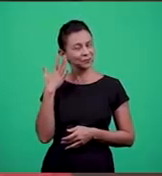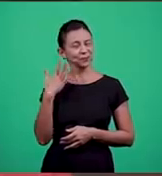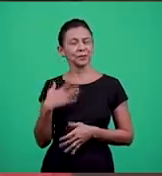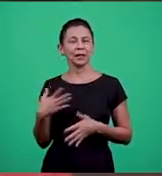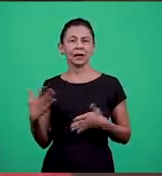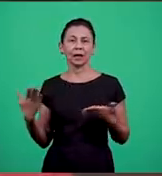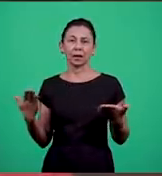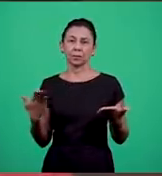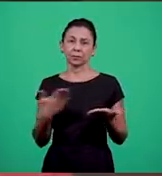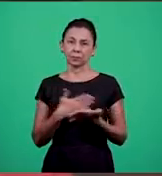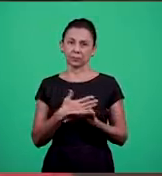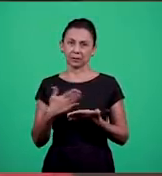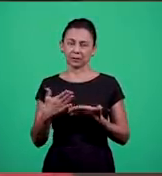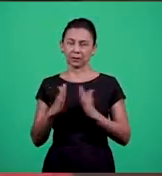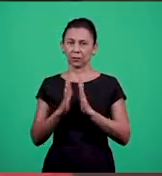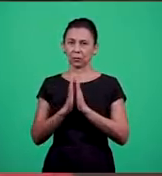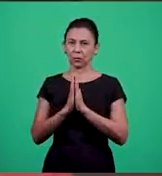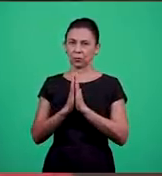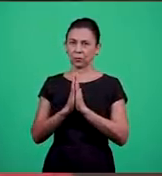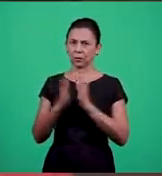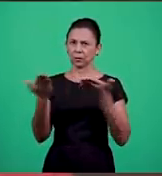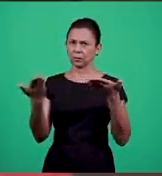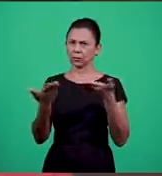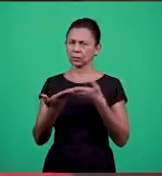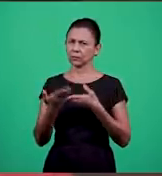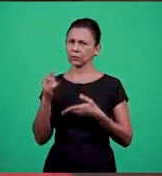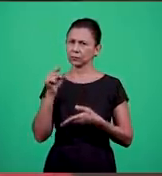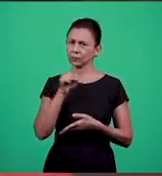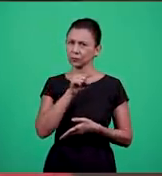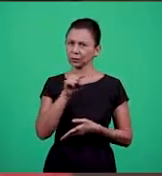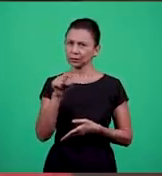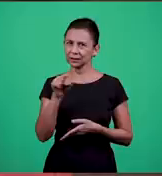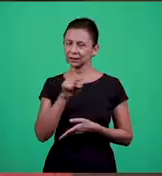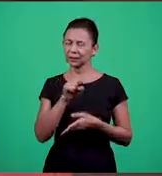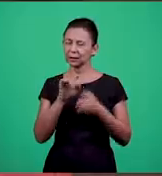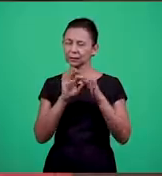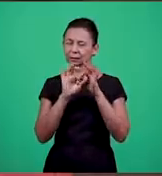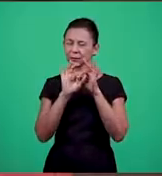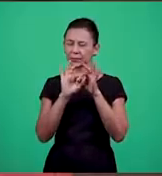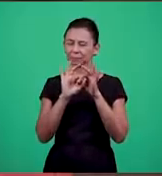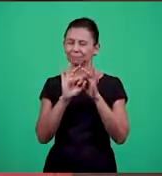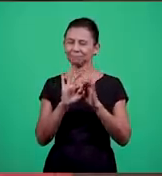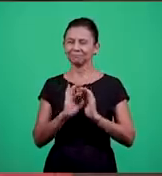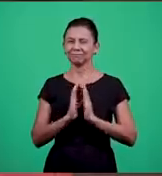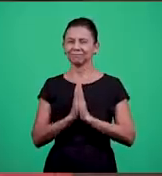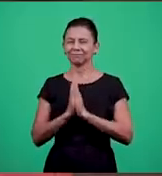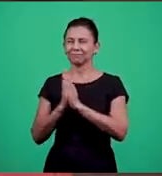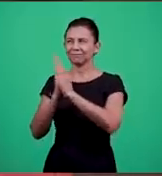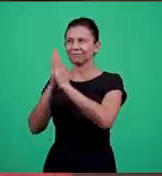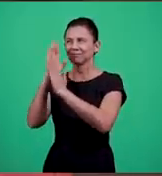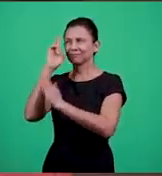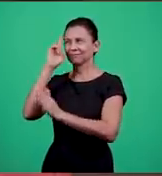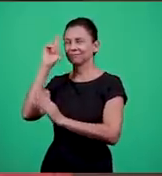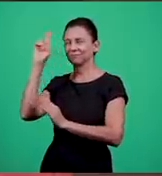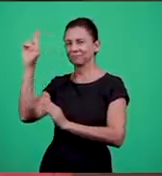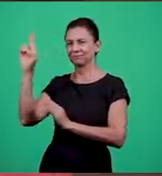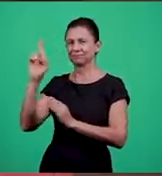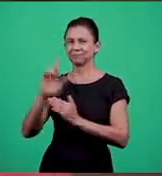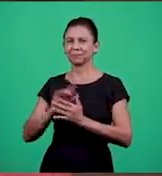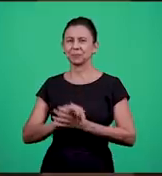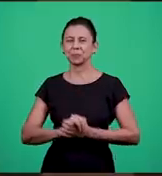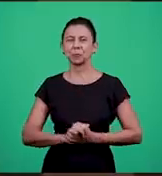momento, nós vamos fazer uma oração. E eu convido vocês a fecharem os olhos para orarmos ao